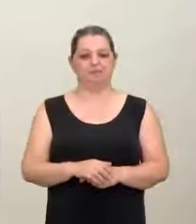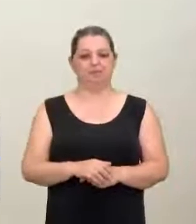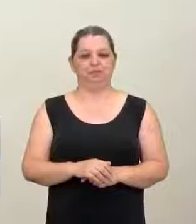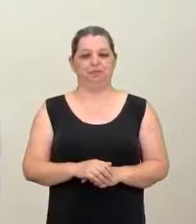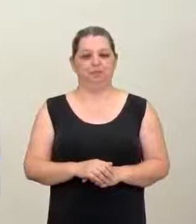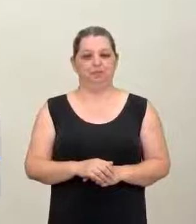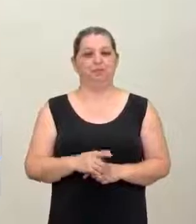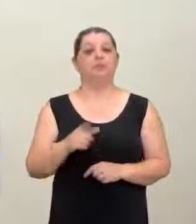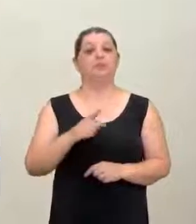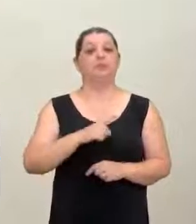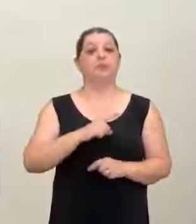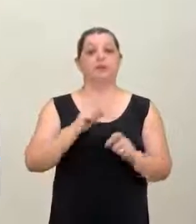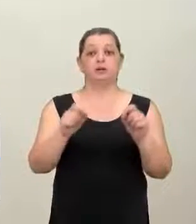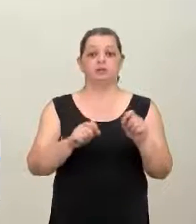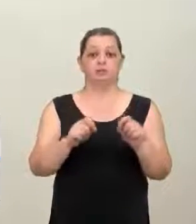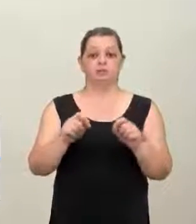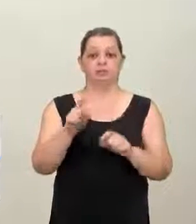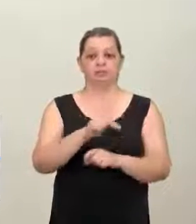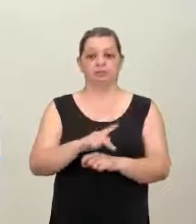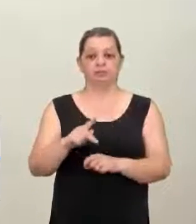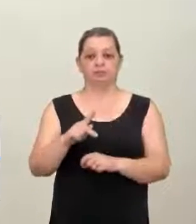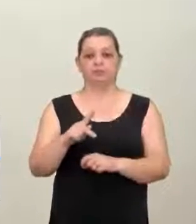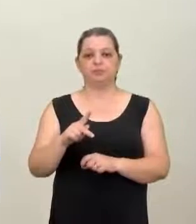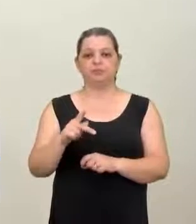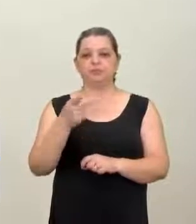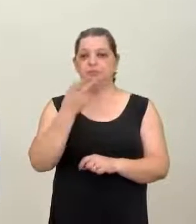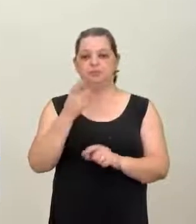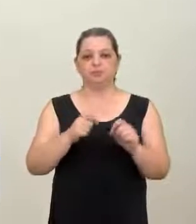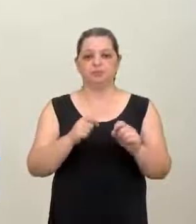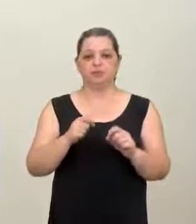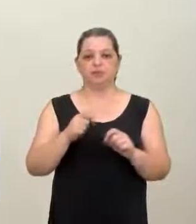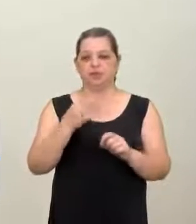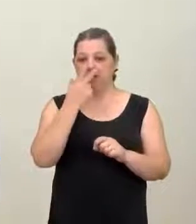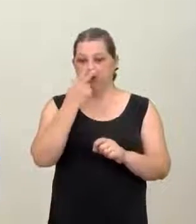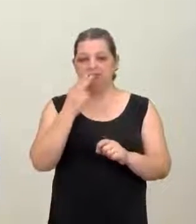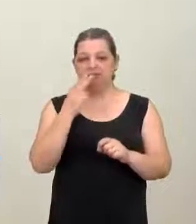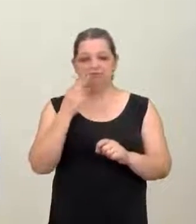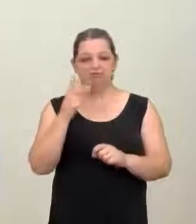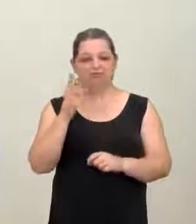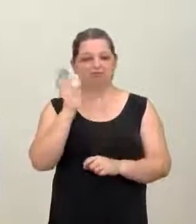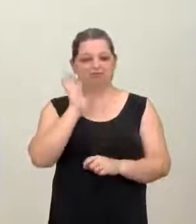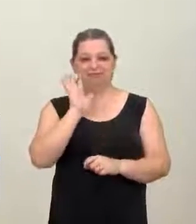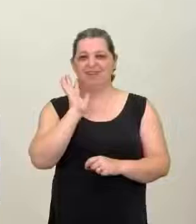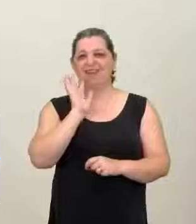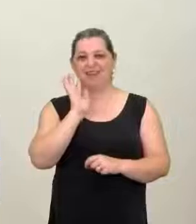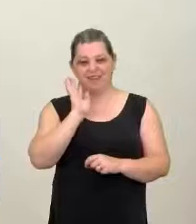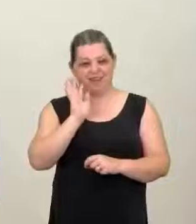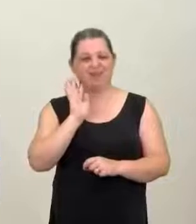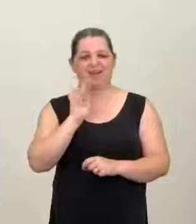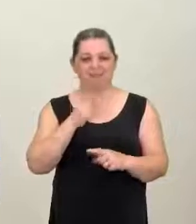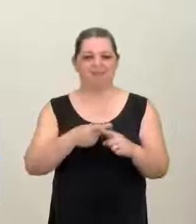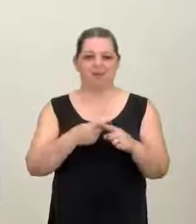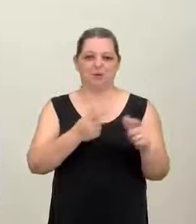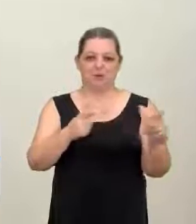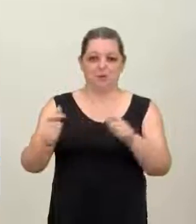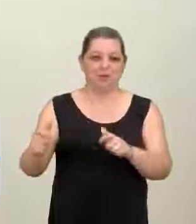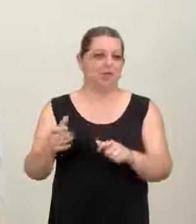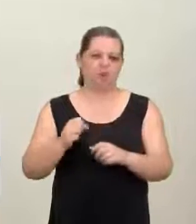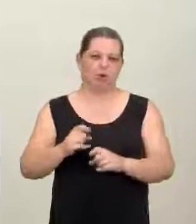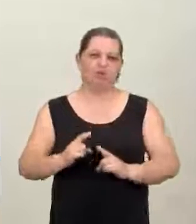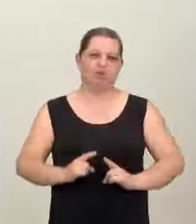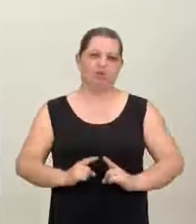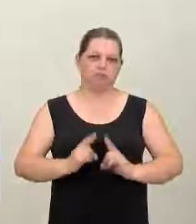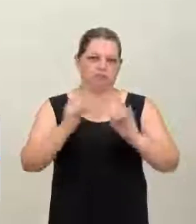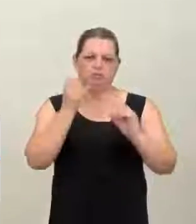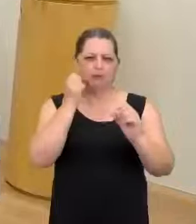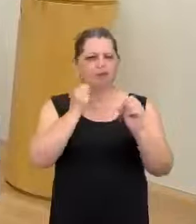Tem... Aqui, ó, professor Antonilza, né? Acho fantástico essas ideias de teatros em lugares inusitados, é isso mesmo. É muito bacana. Você pode usar, por exemplo, o elevador de um prédio.